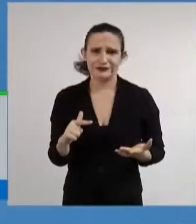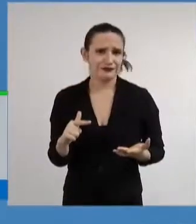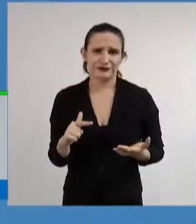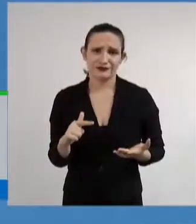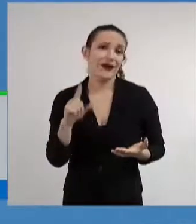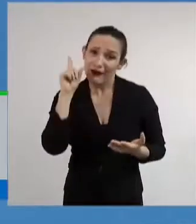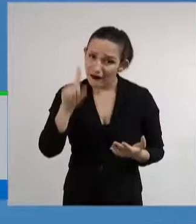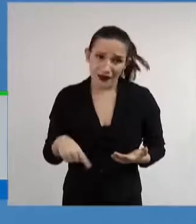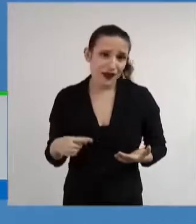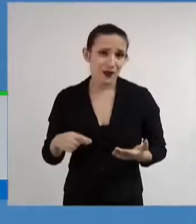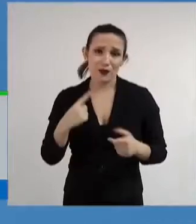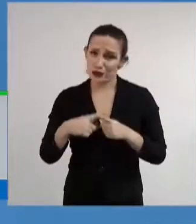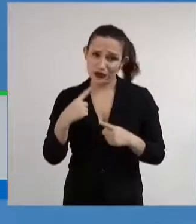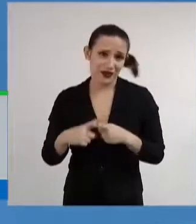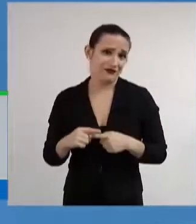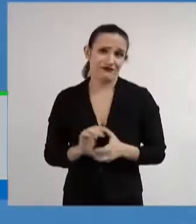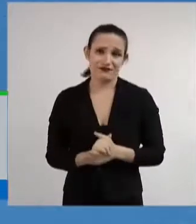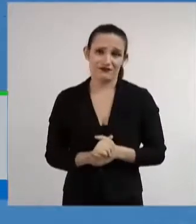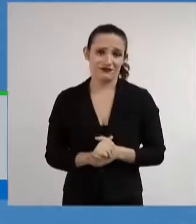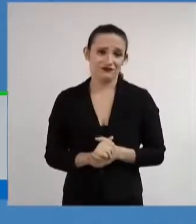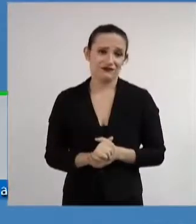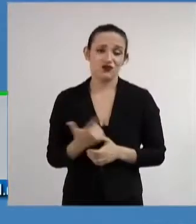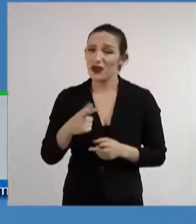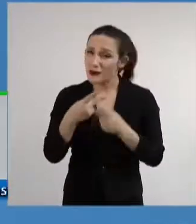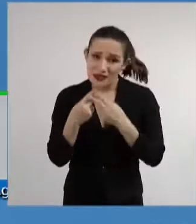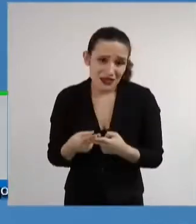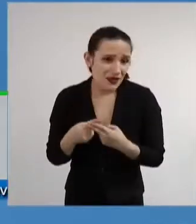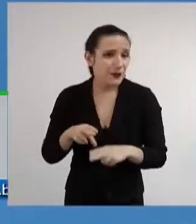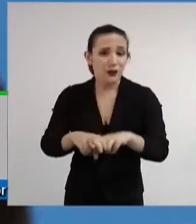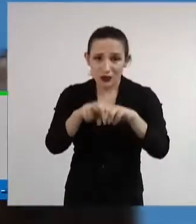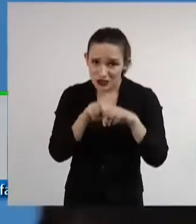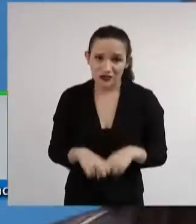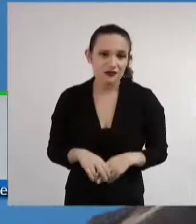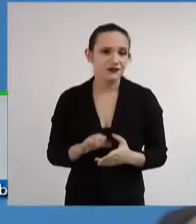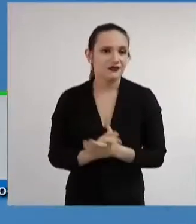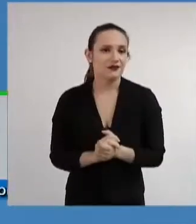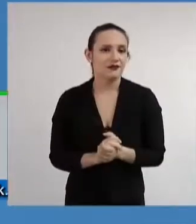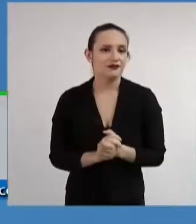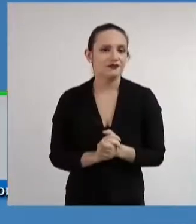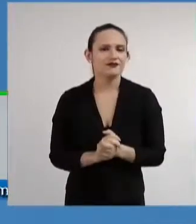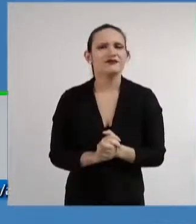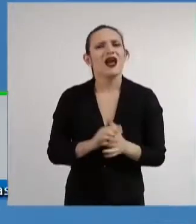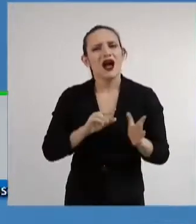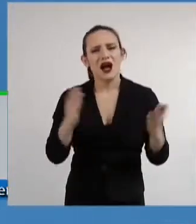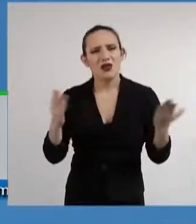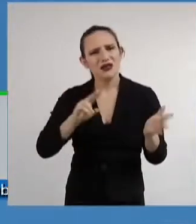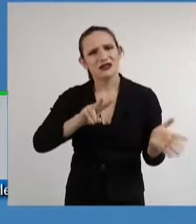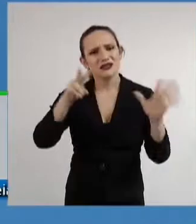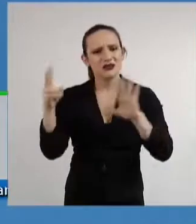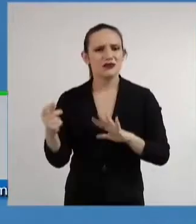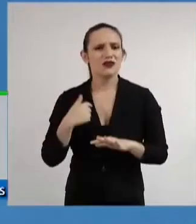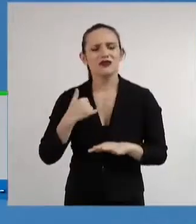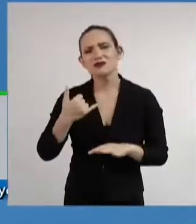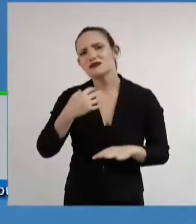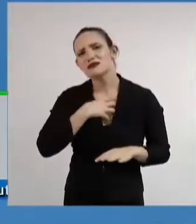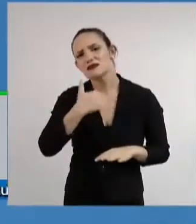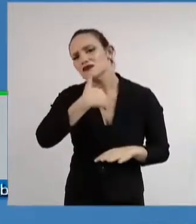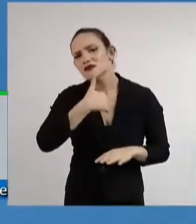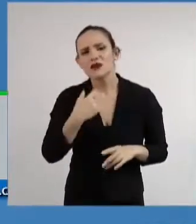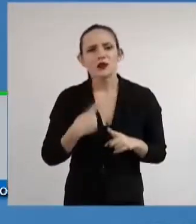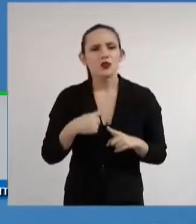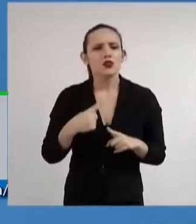é isso, da tolerância, é isso. Essa semana mesmo nós vimos um fato que nos entristeceu muito. Um pai vai lá,